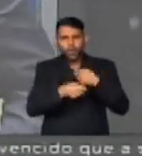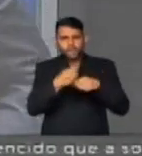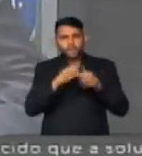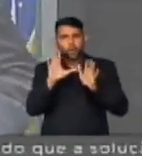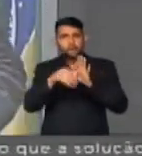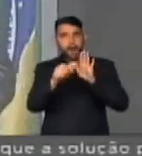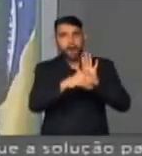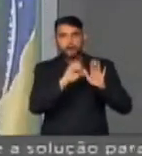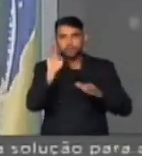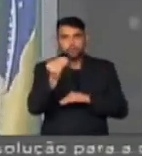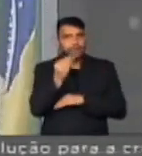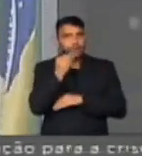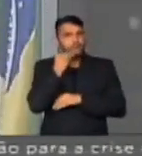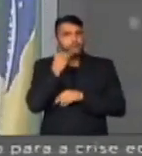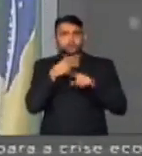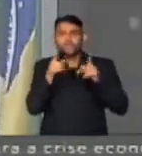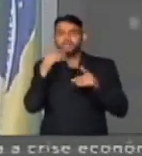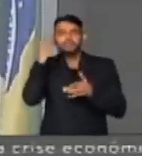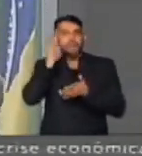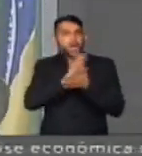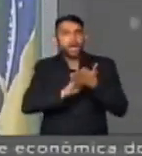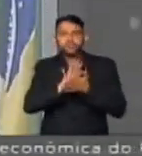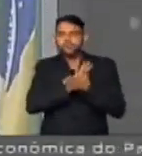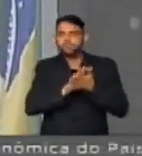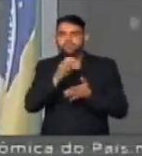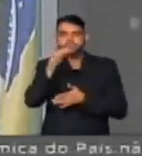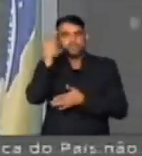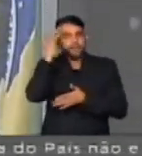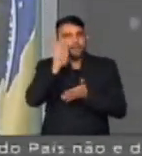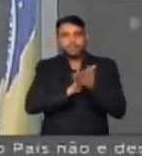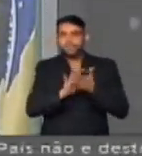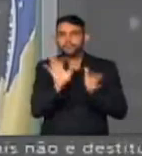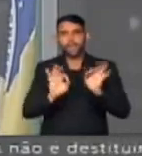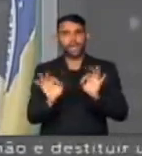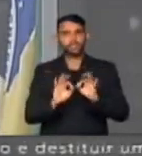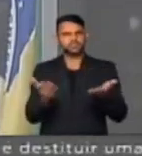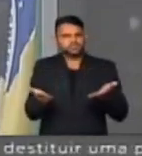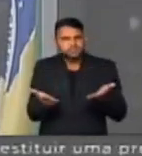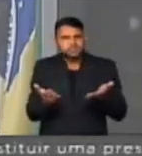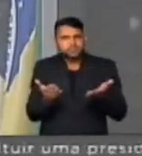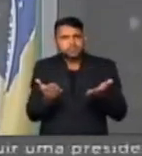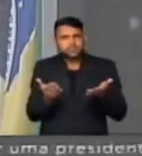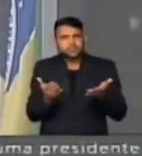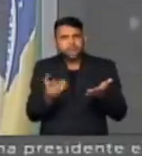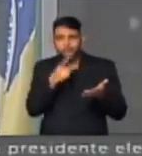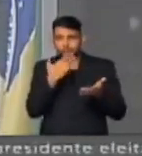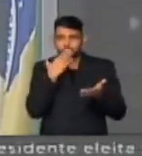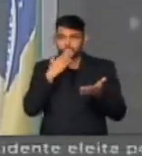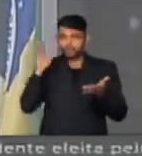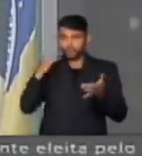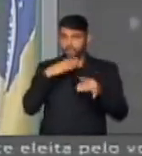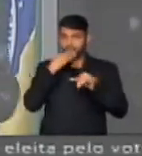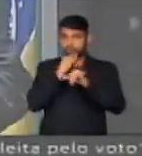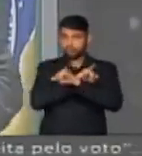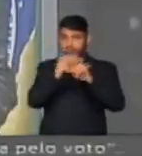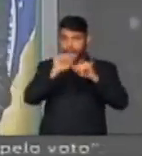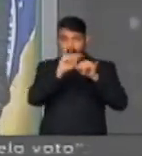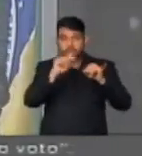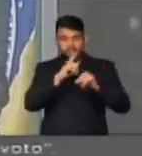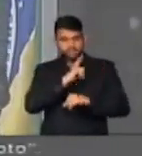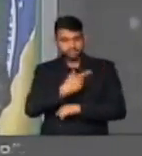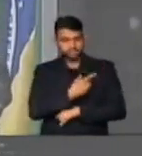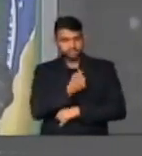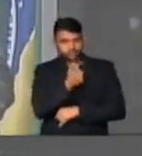ninguém sabia de nada. Ninguém sabia. Pois é, ela prometeu na campanha que ia